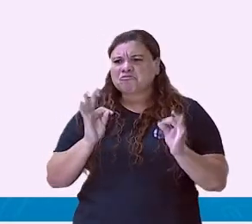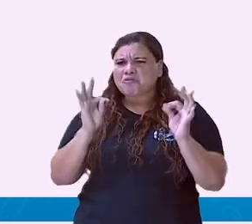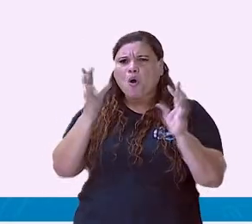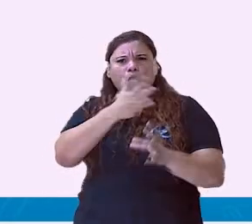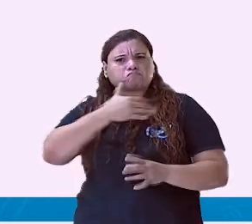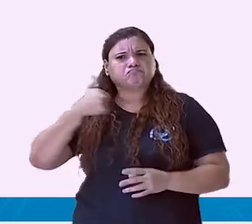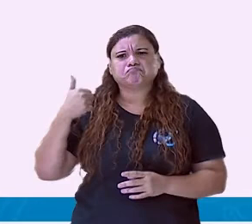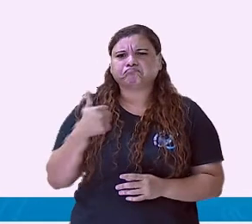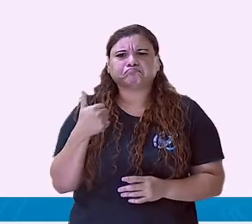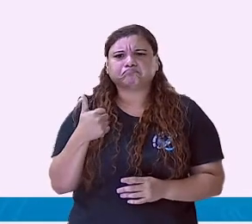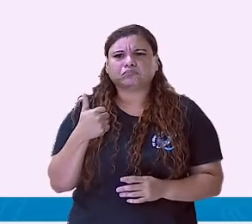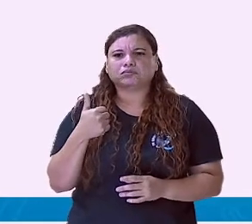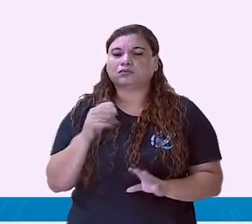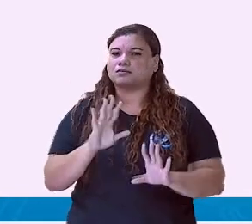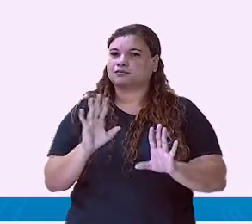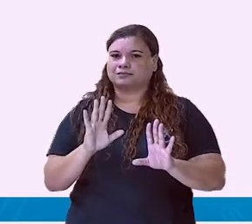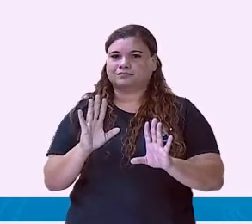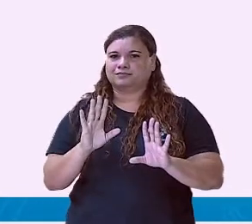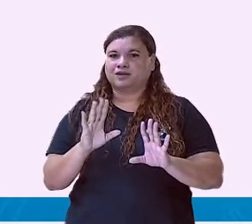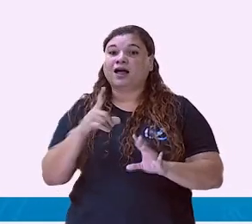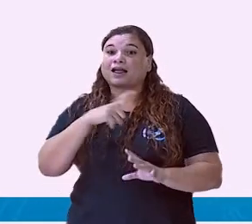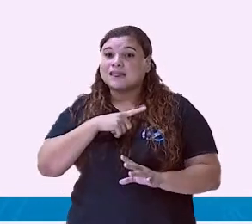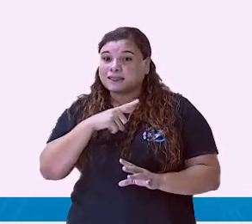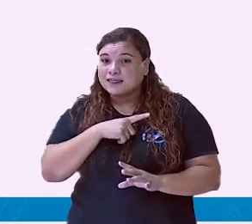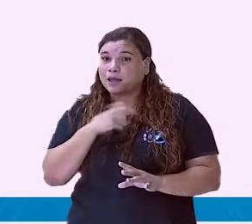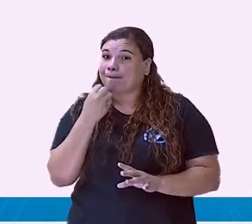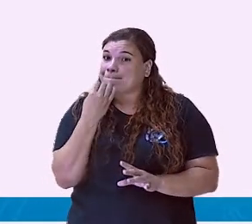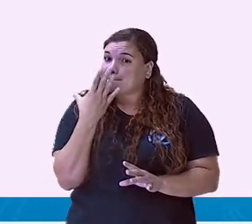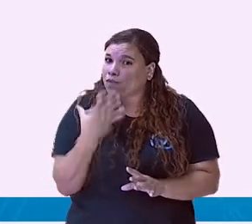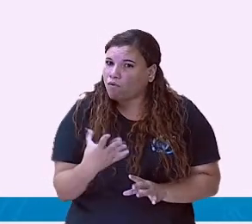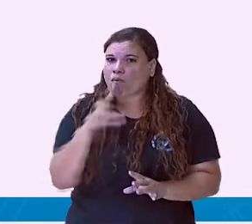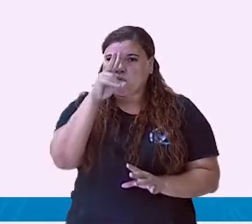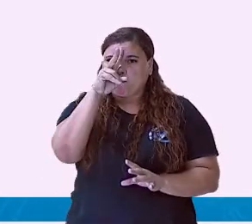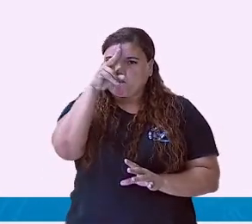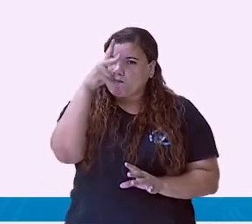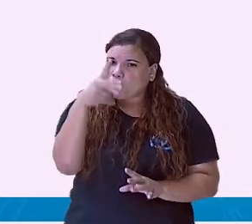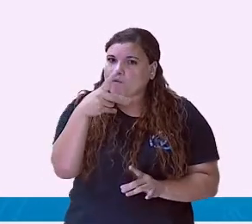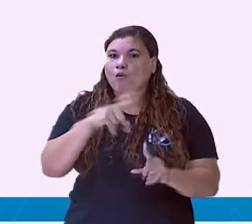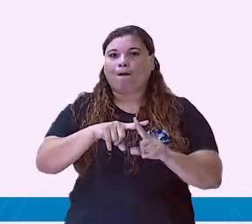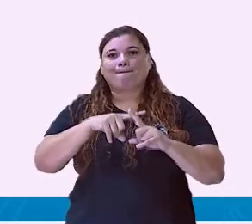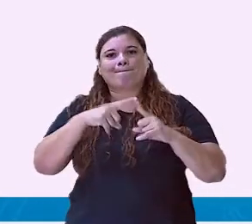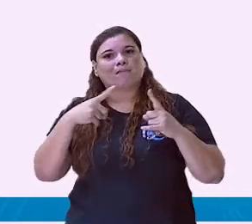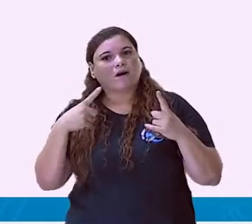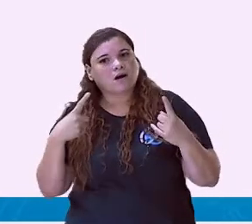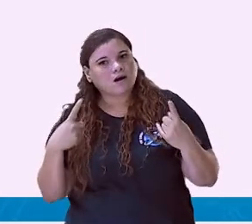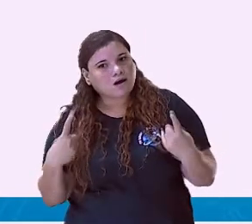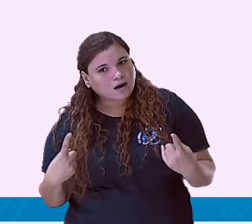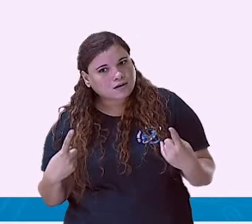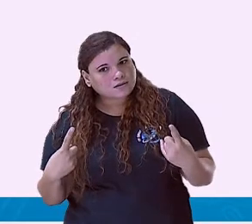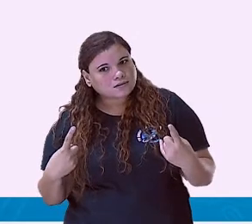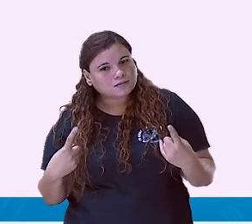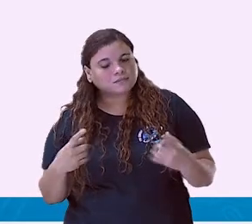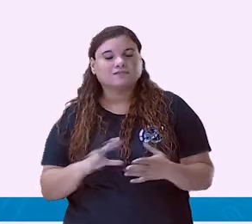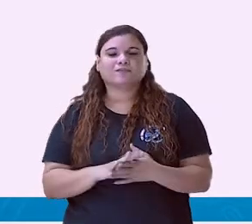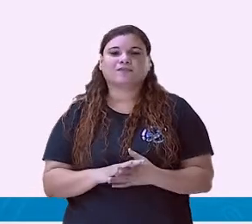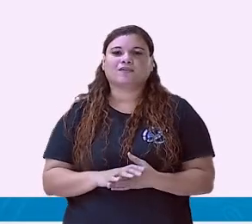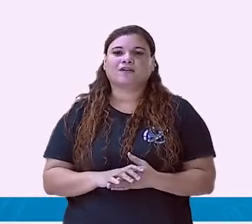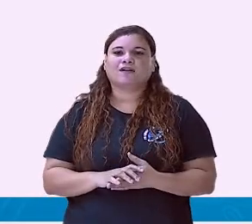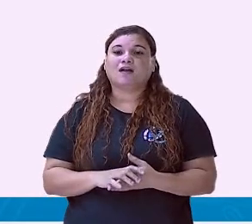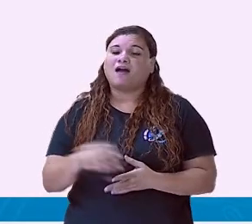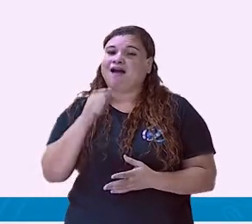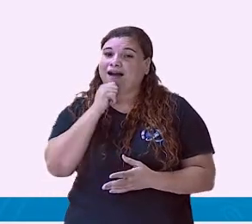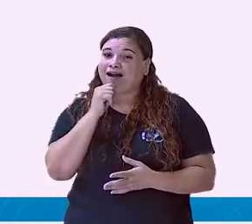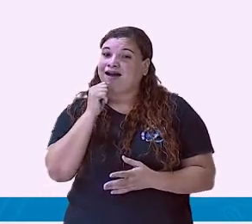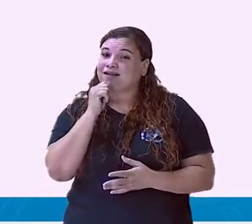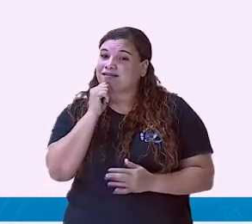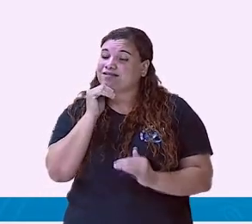muito desenvolvida, é forte, mas nós ainda não temos esta autonomia.